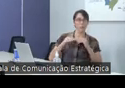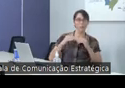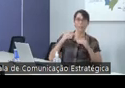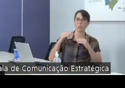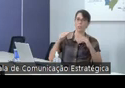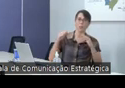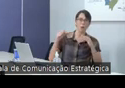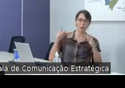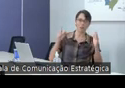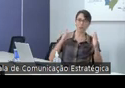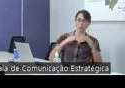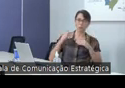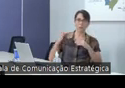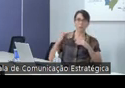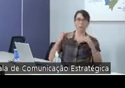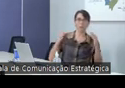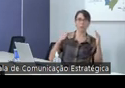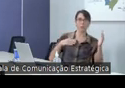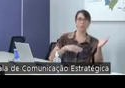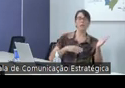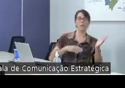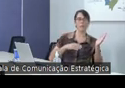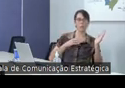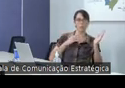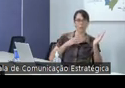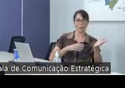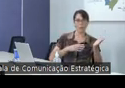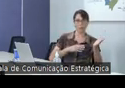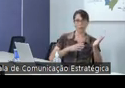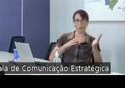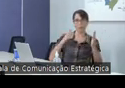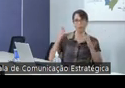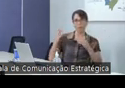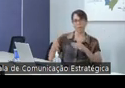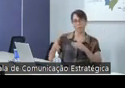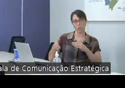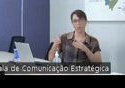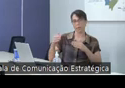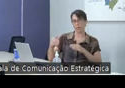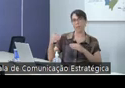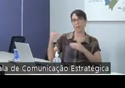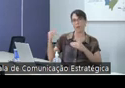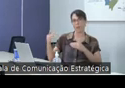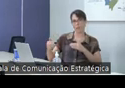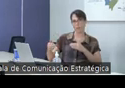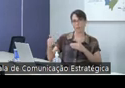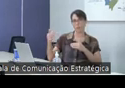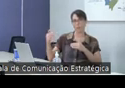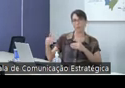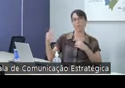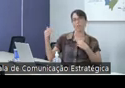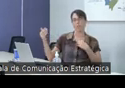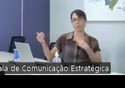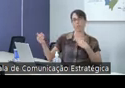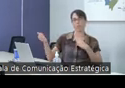do que cidade era elas tinham dois cadastros e um dos cadastros a carga viral detectável tinha uma carga viral mais